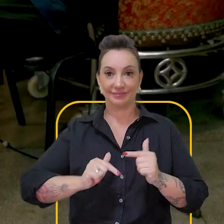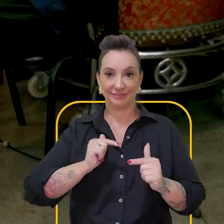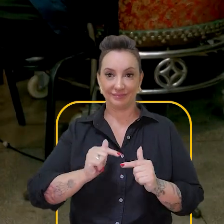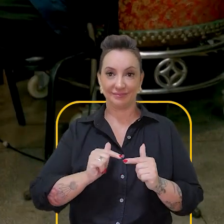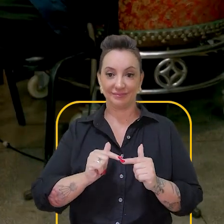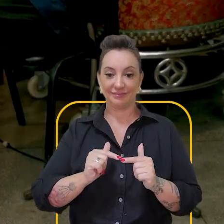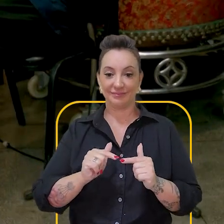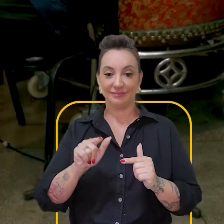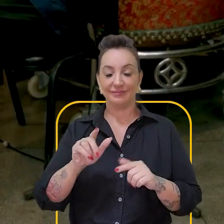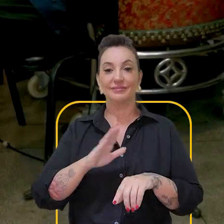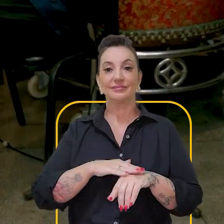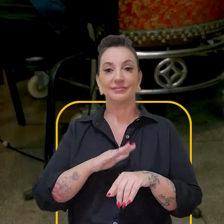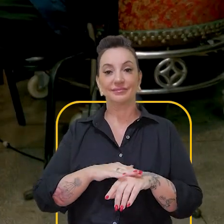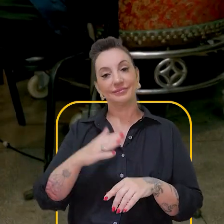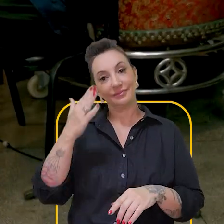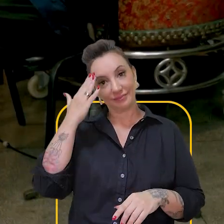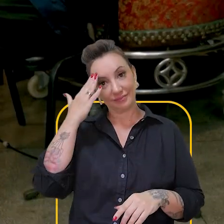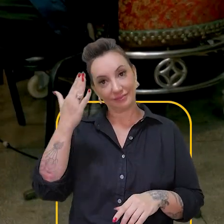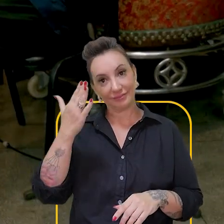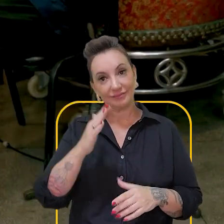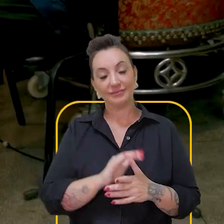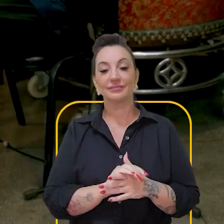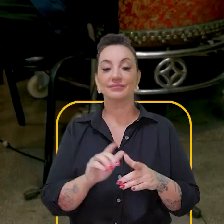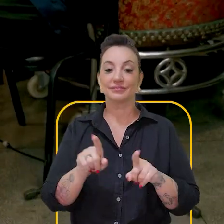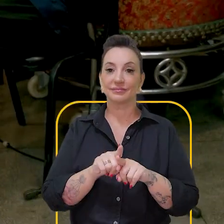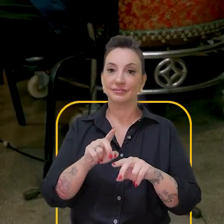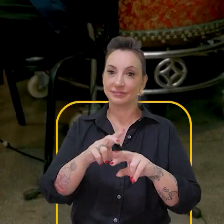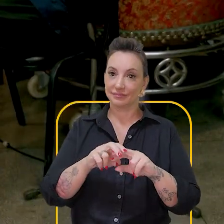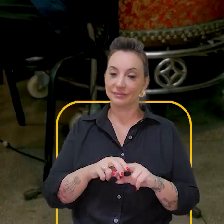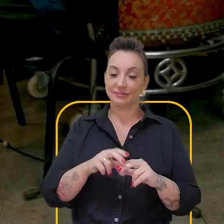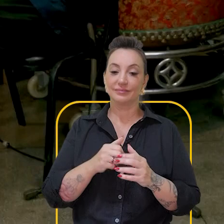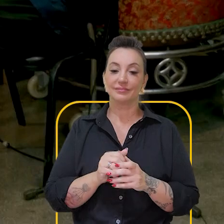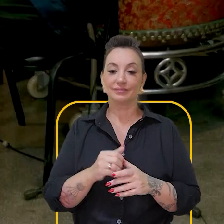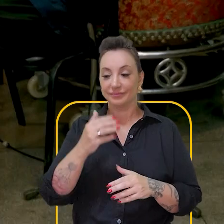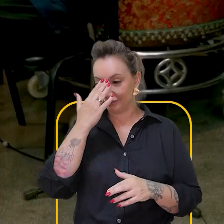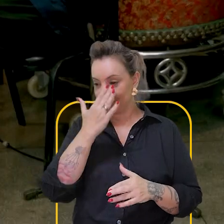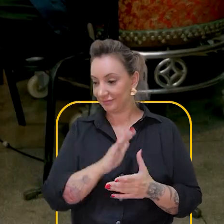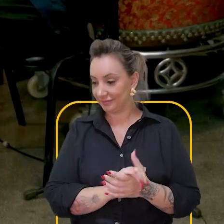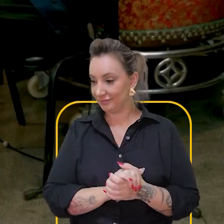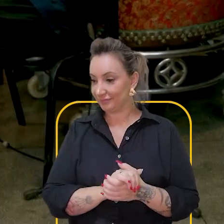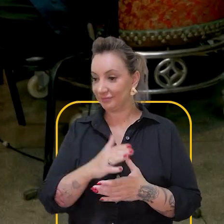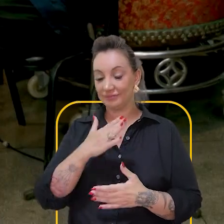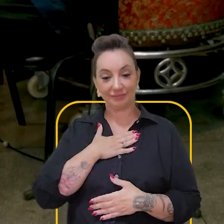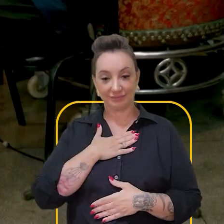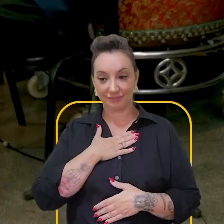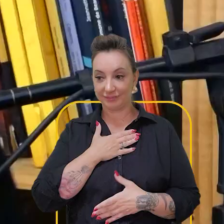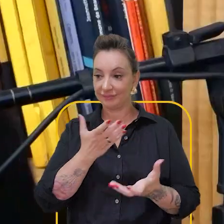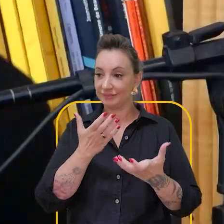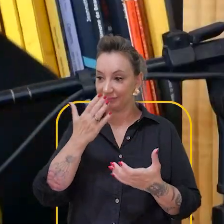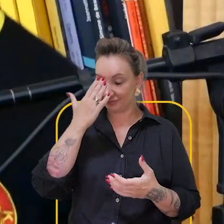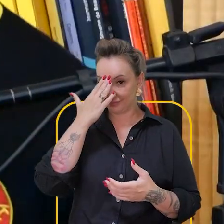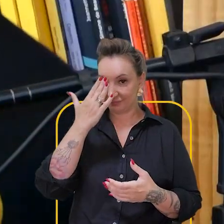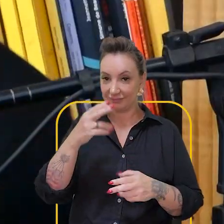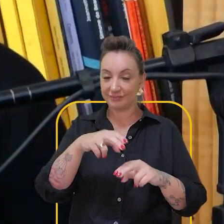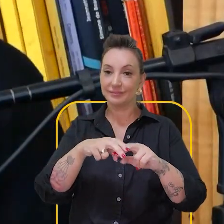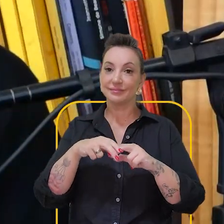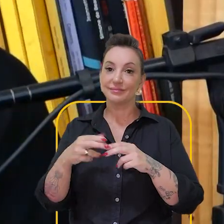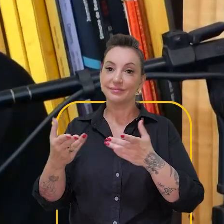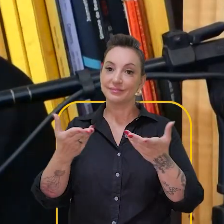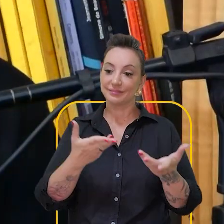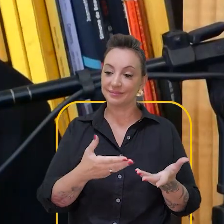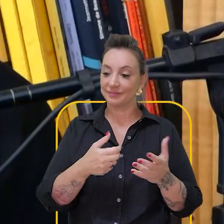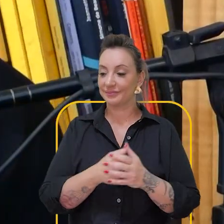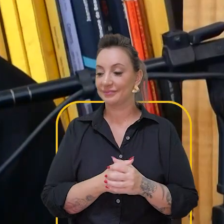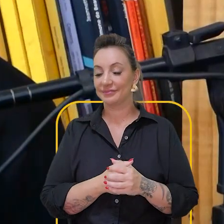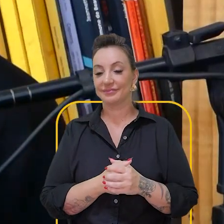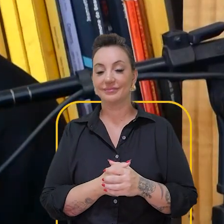trabalho que o senhor fez então muito obrigado também por isso tá bom eu quero agradecer pelo